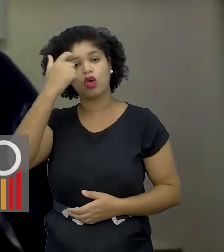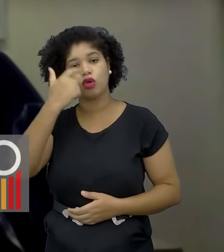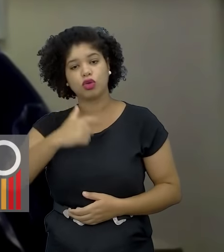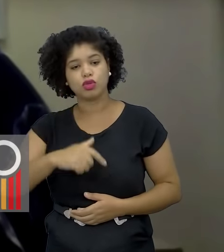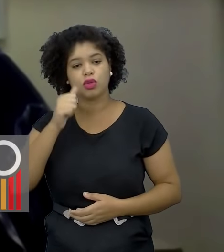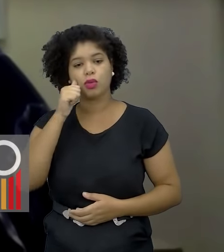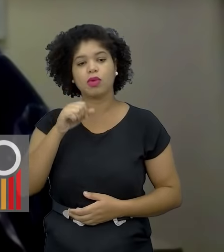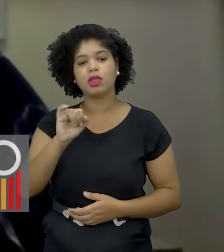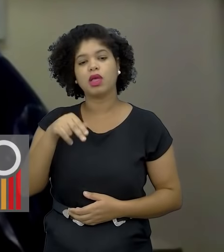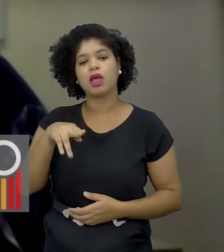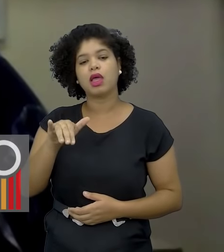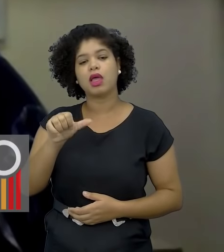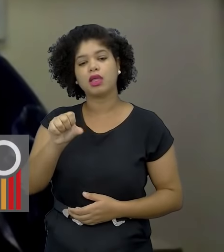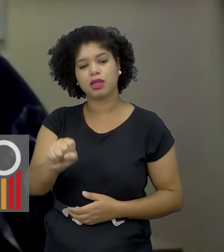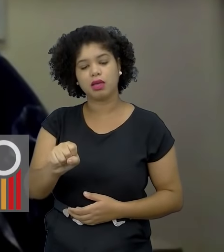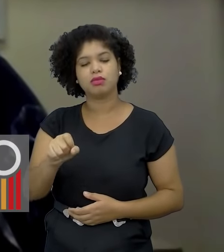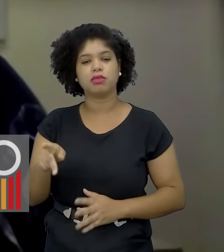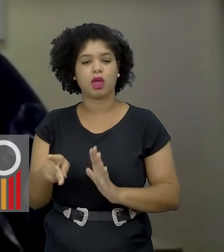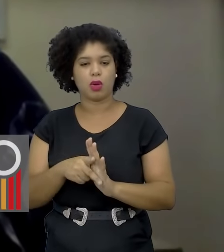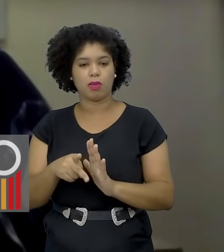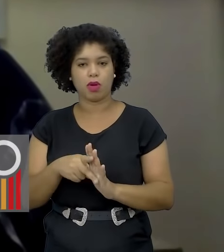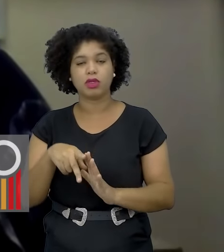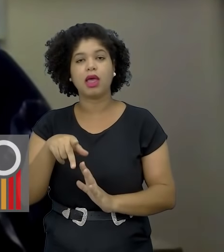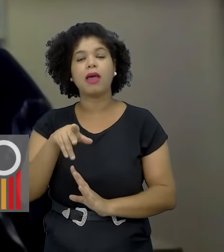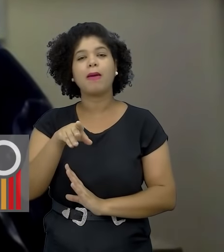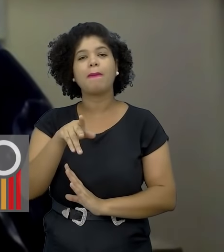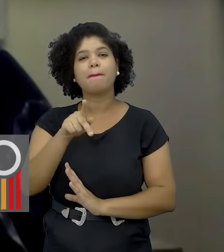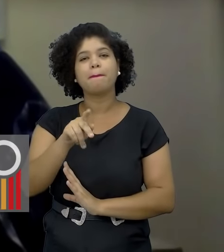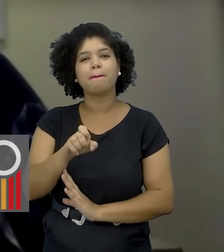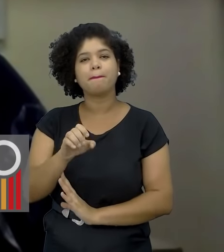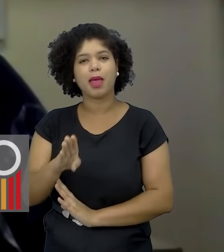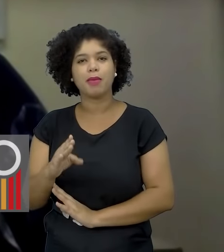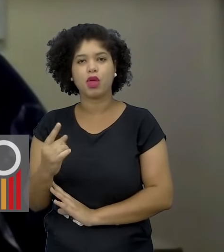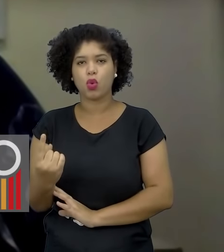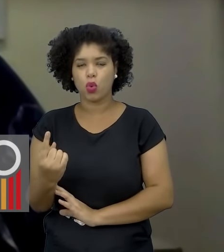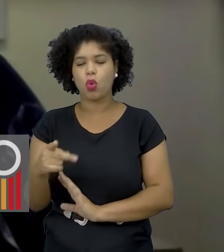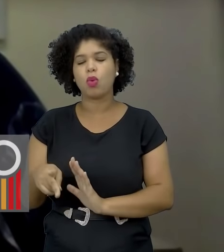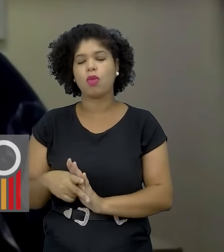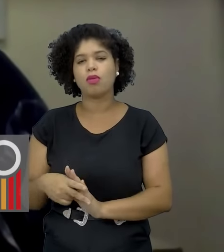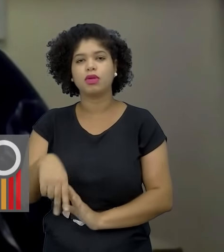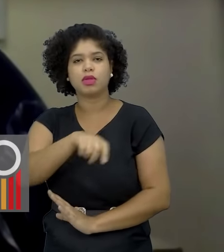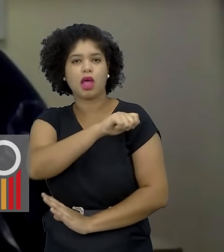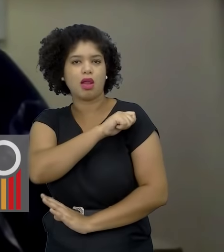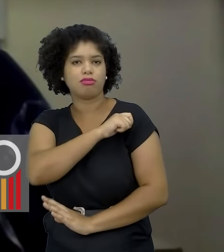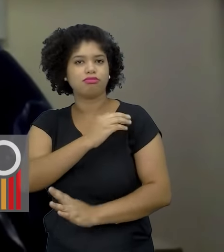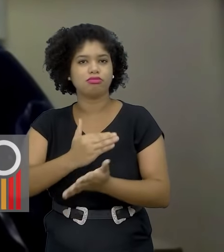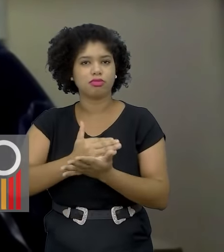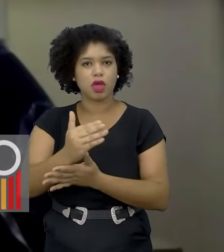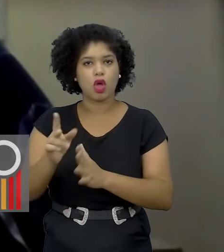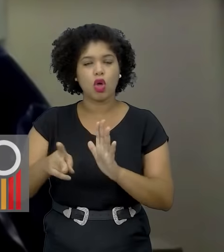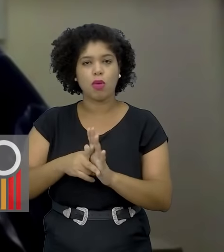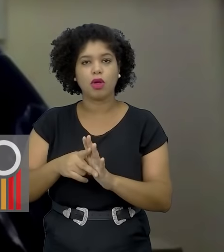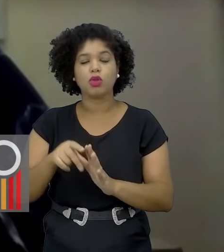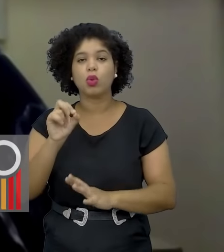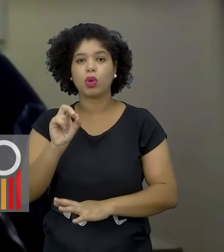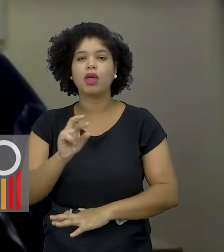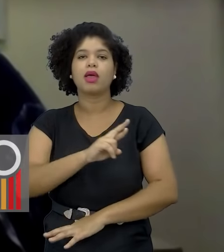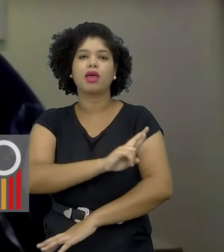Inês Marcomini, sou PEB1, estou PCNP dos anos iniciais na Diretoria de Ensino de Ribeirão